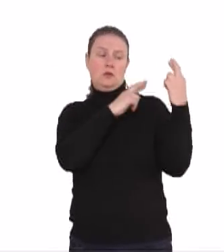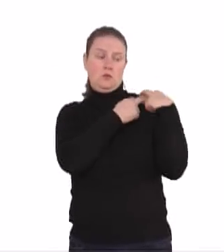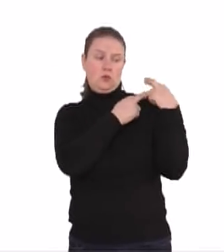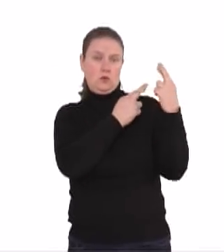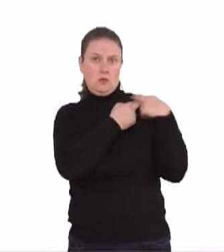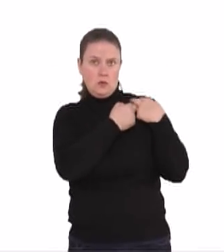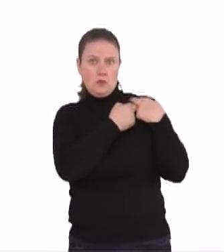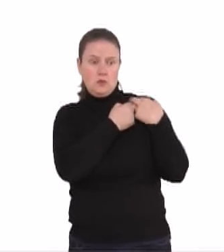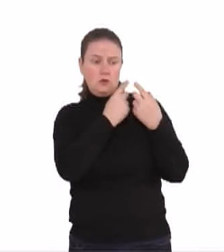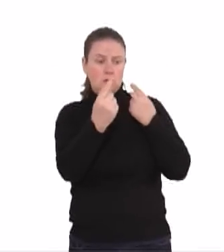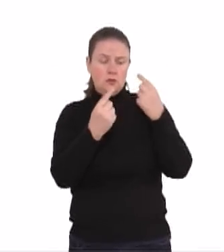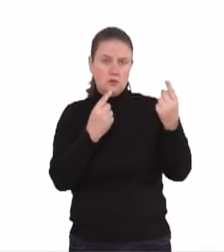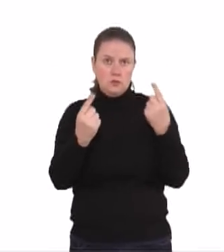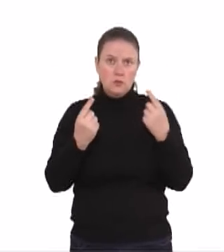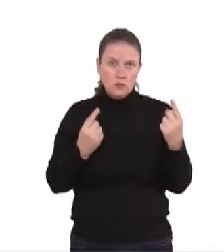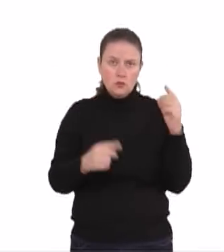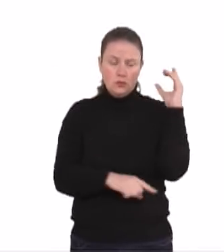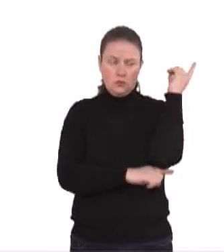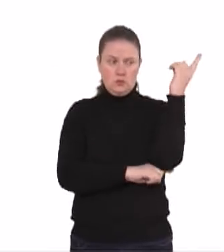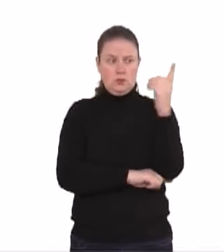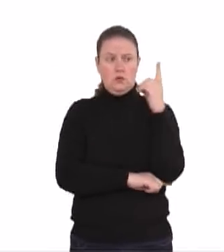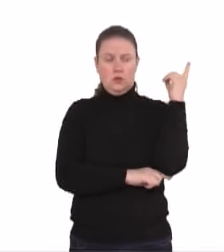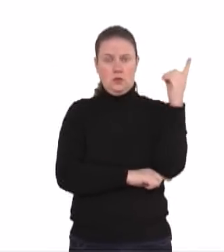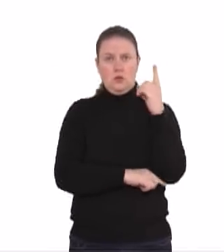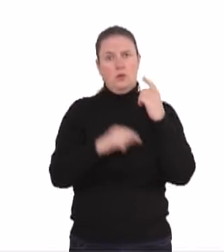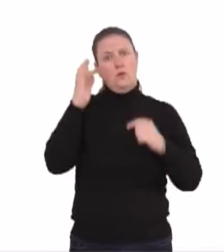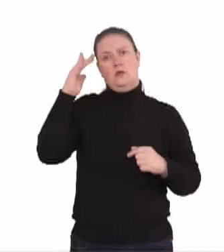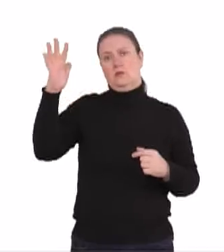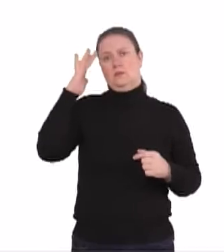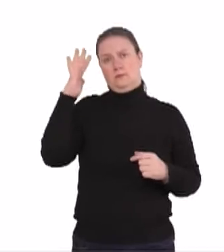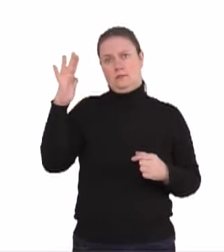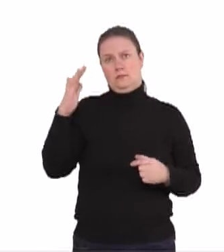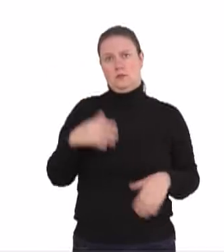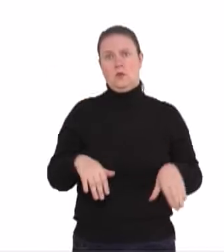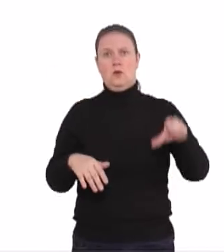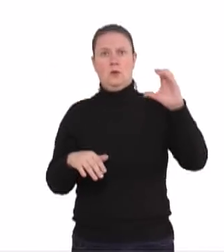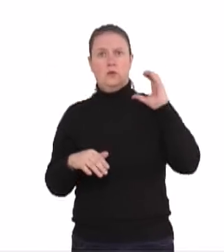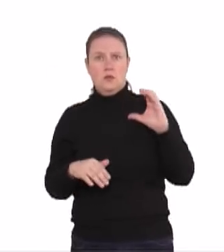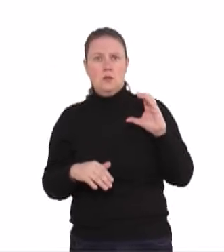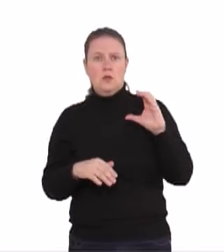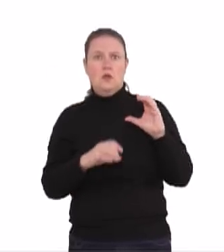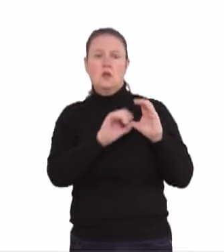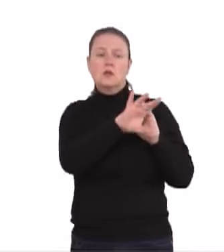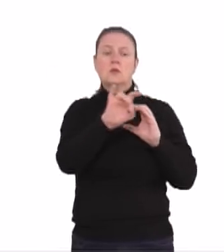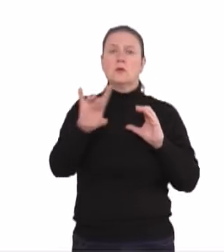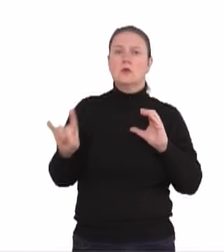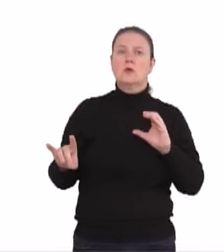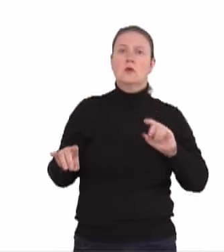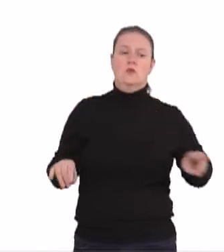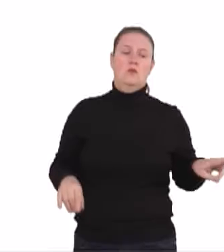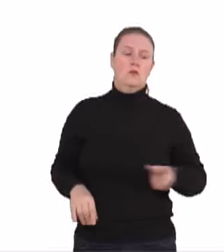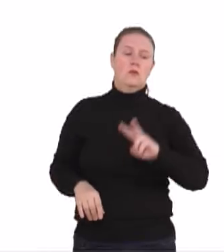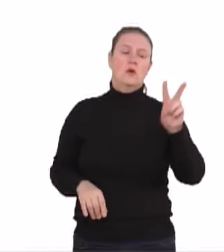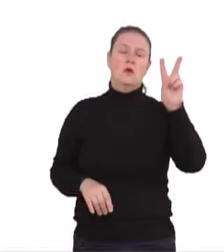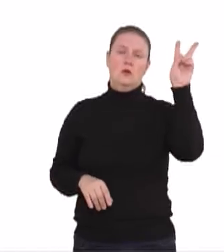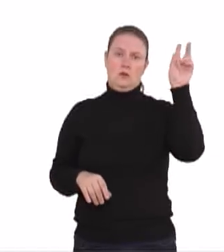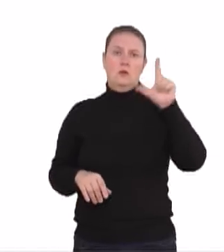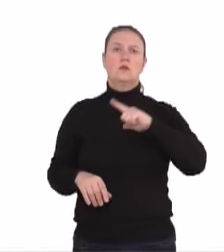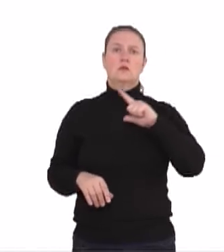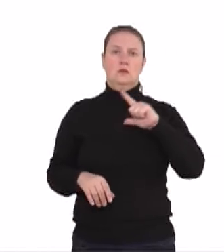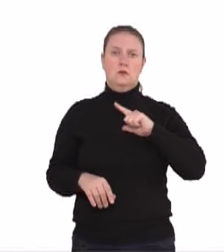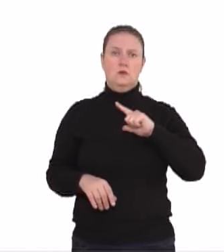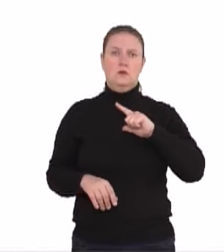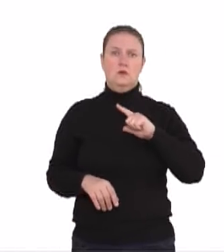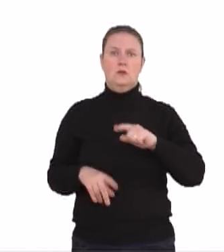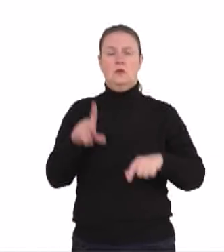por serem fictícios? C, todas as pessoas têm seu valor e são úteis? Ou D, Uru não